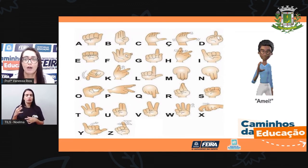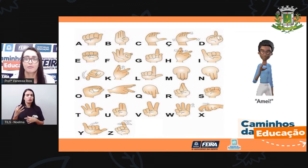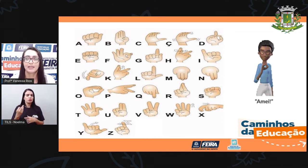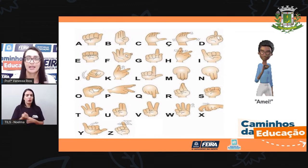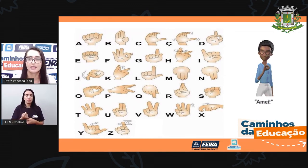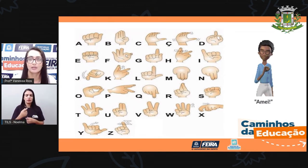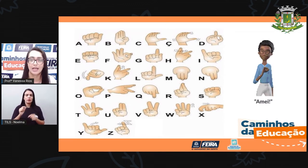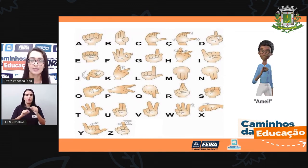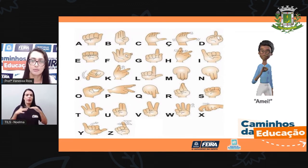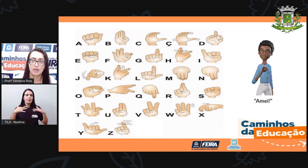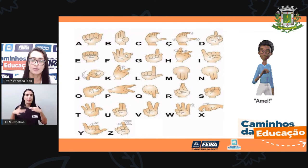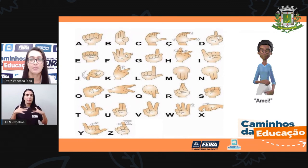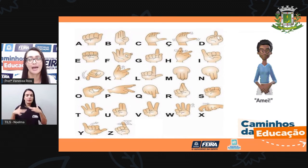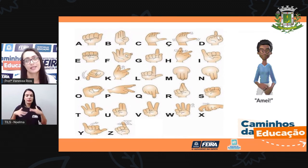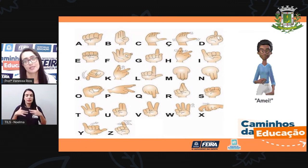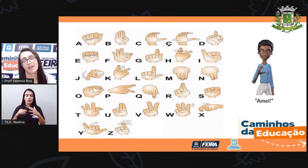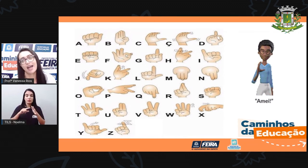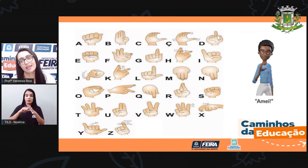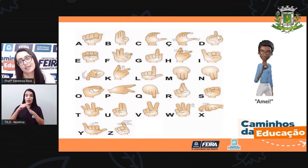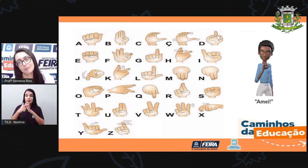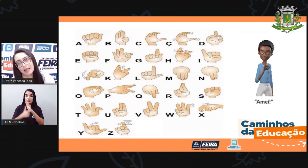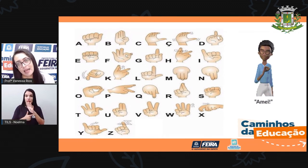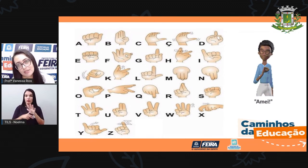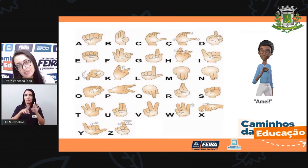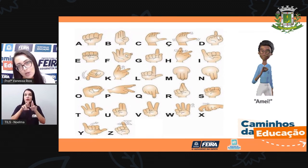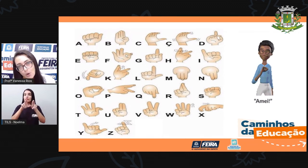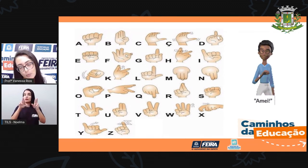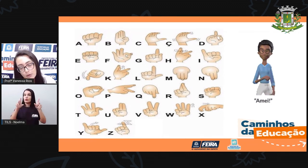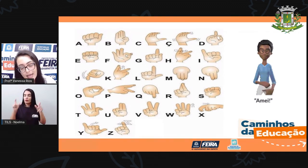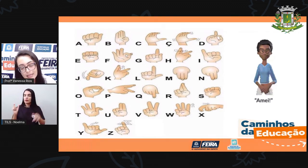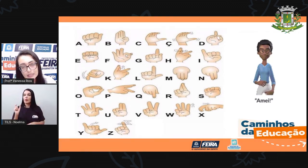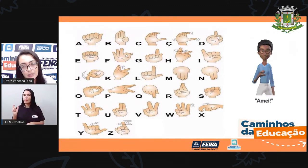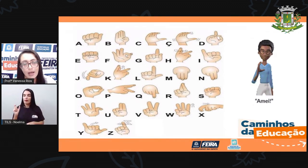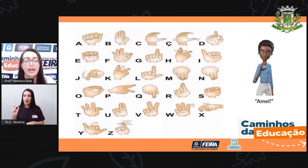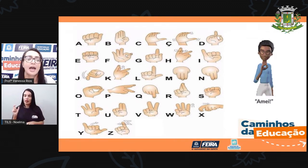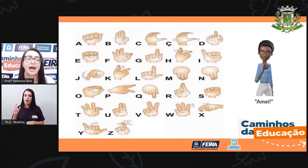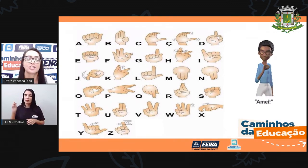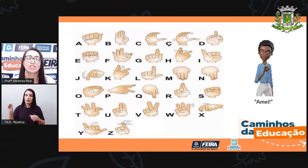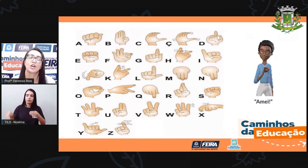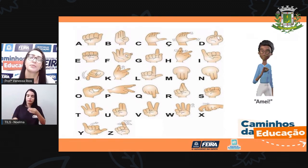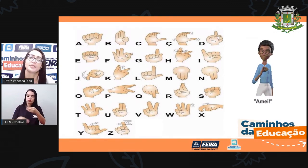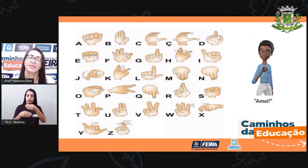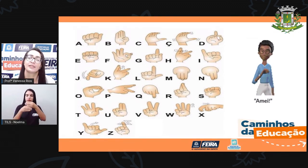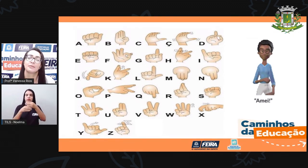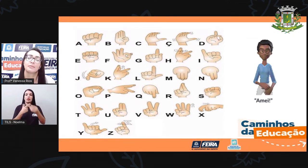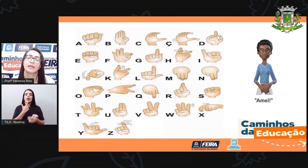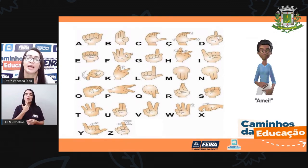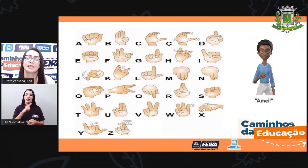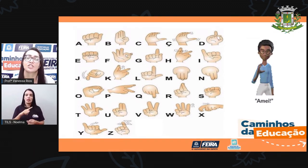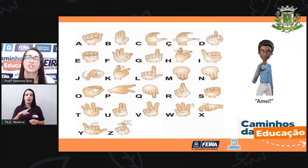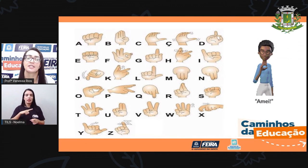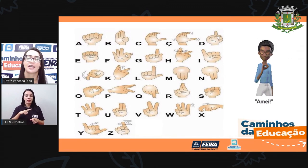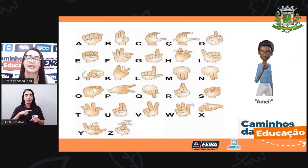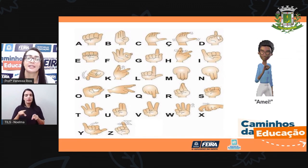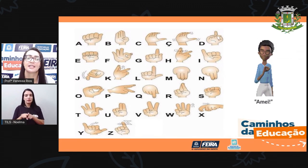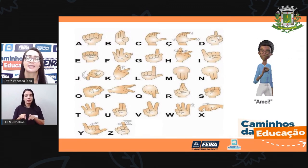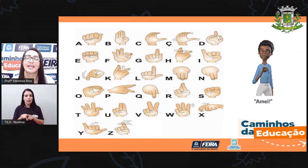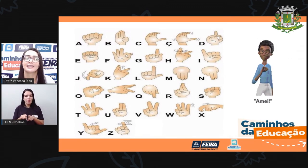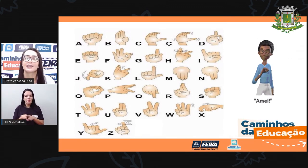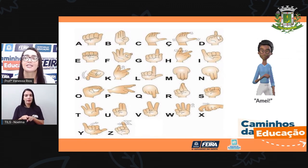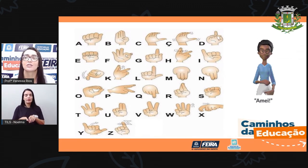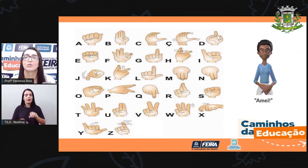da movimentação das mãos para as várias palavras que compõem a língua, a gente observa também a existência aí